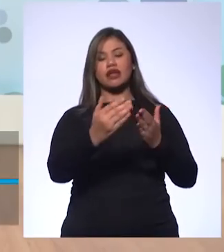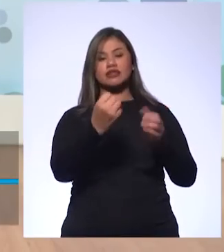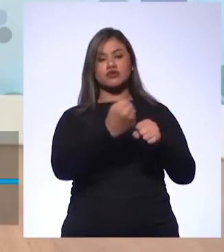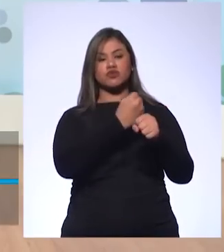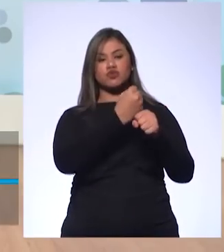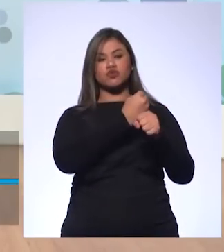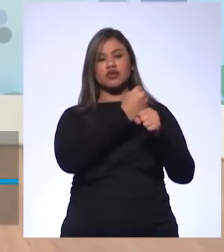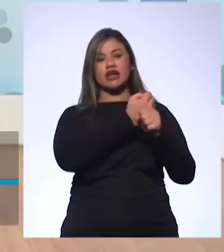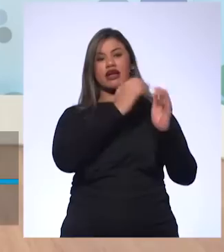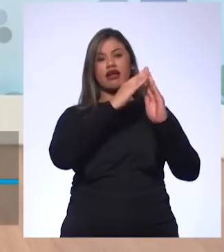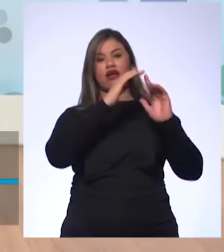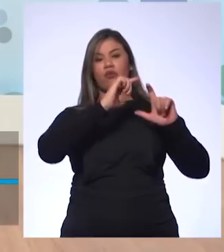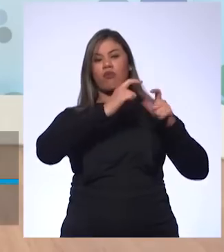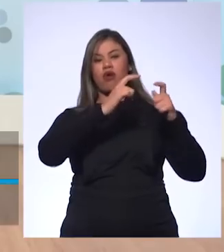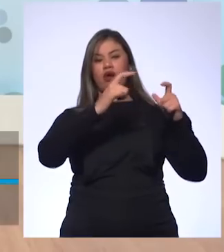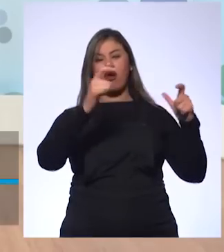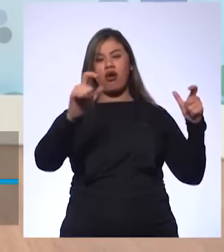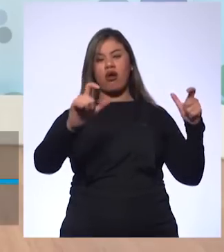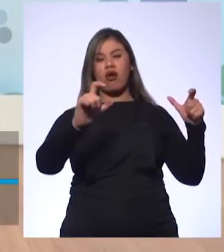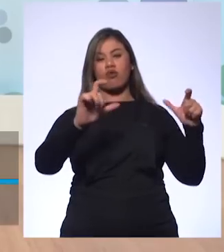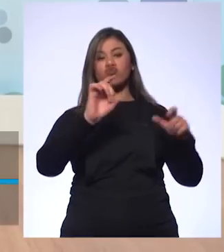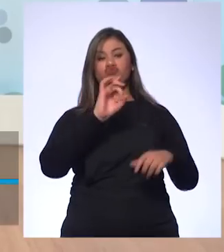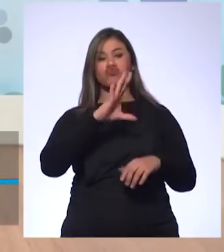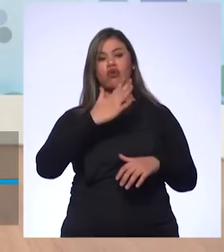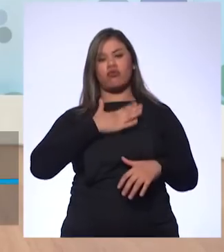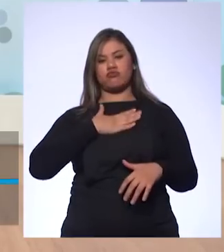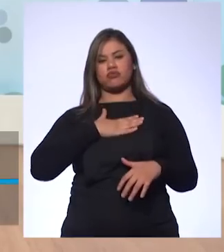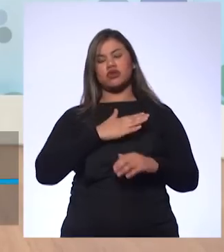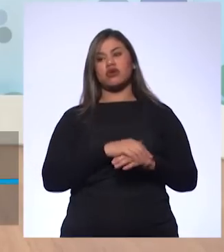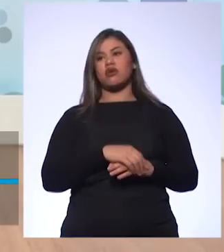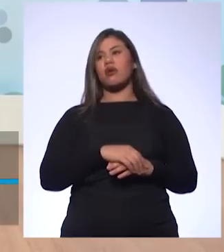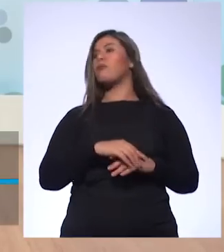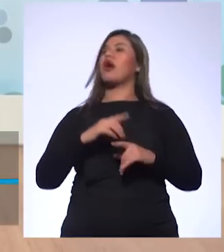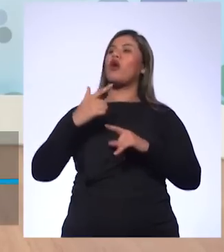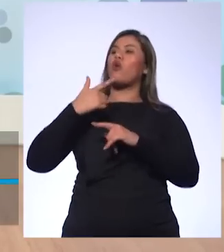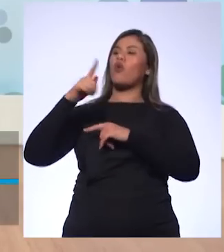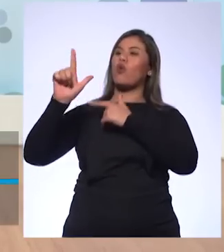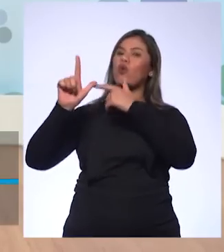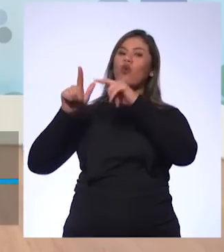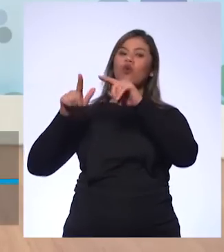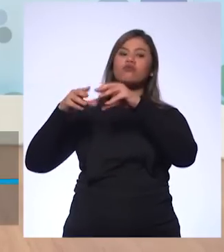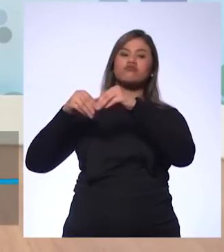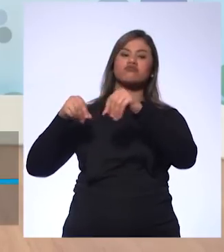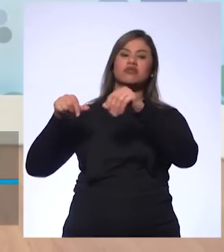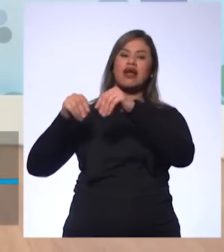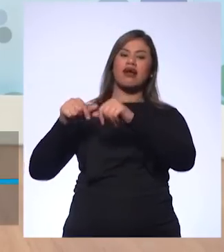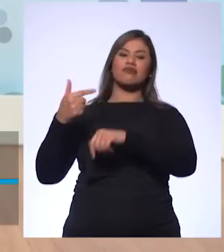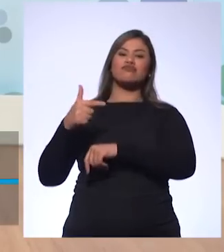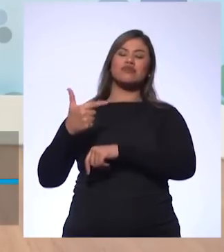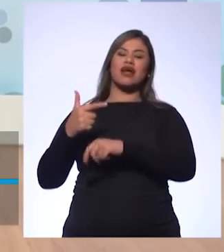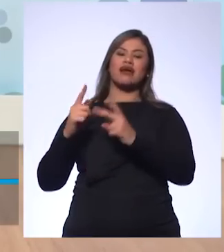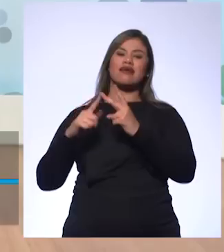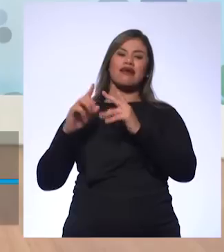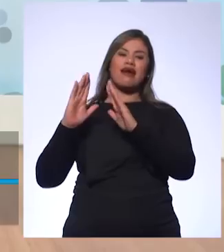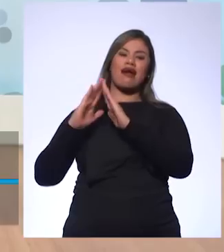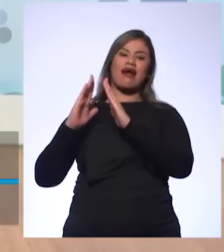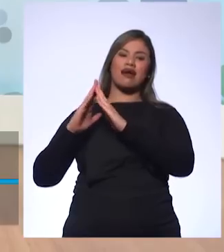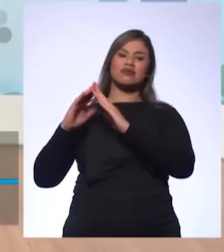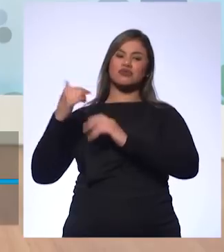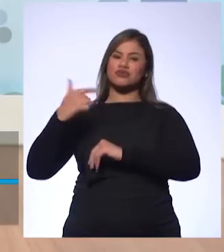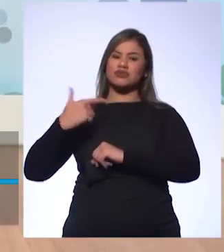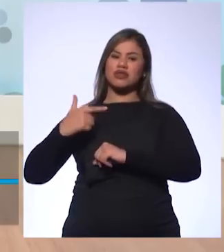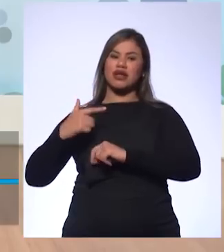gigantesca só para ele. Uhum. Mas outros não têm terreno, outros não têm casa e são